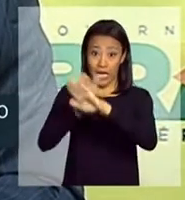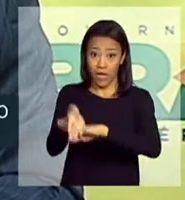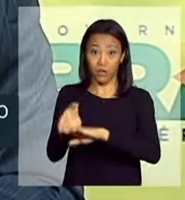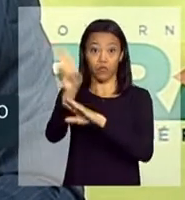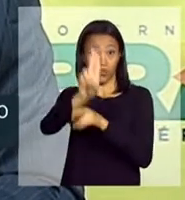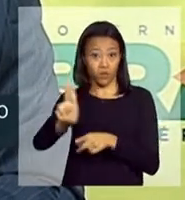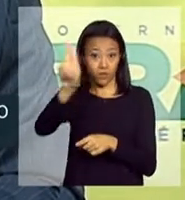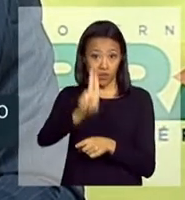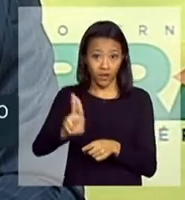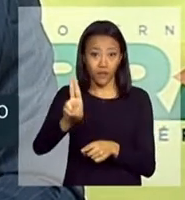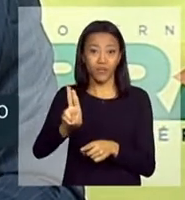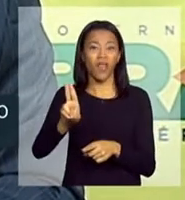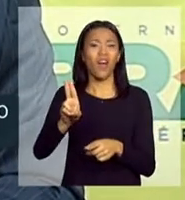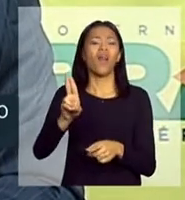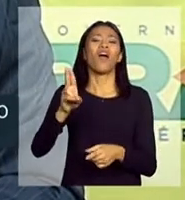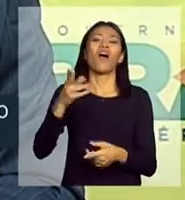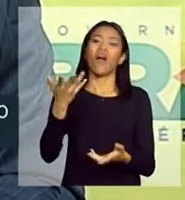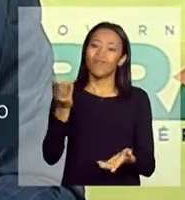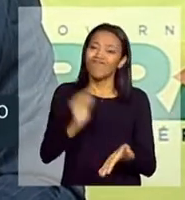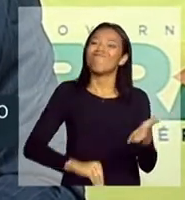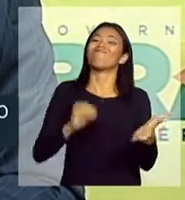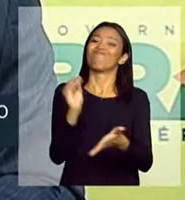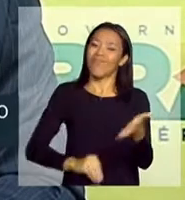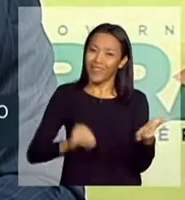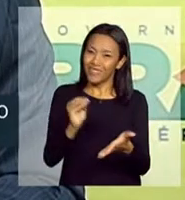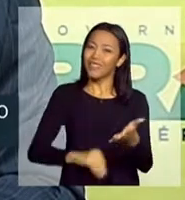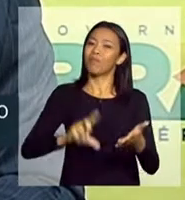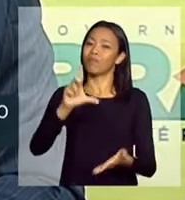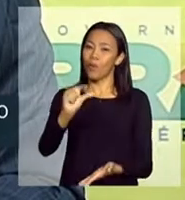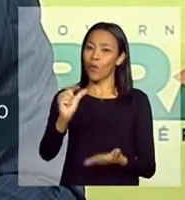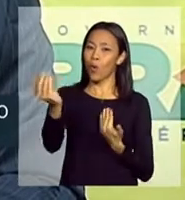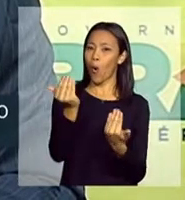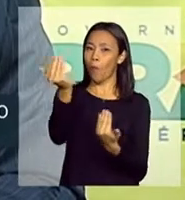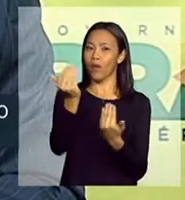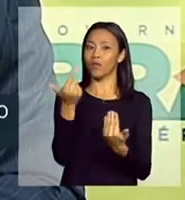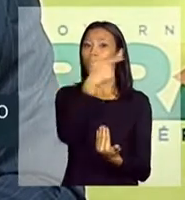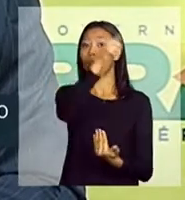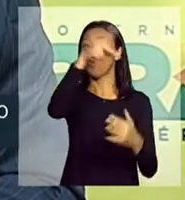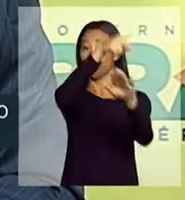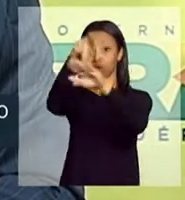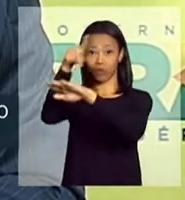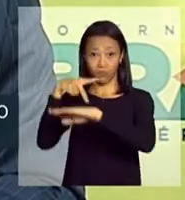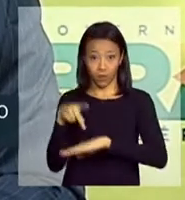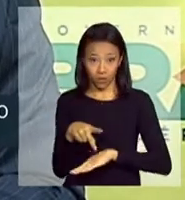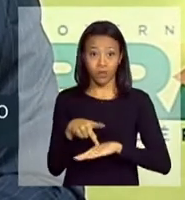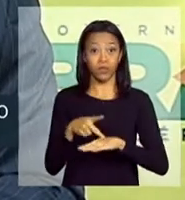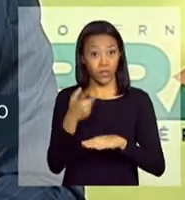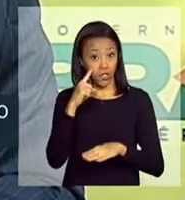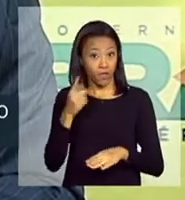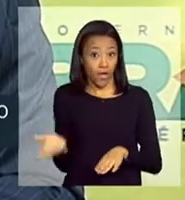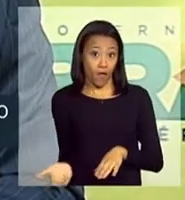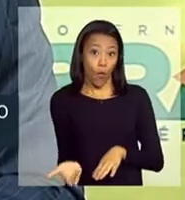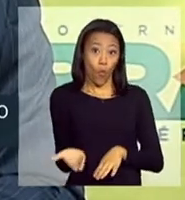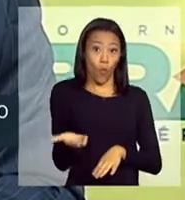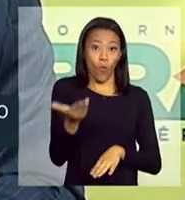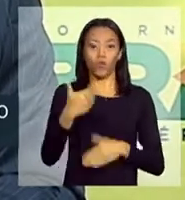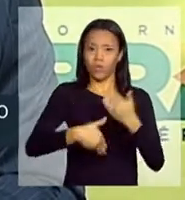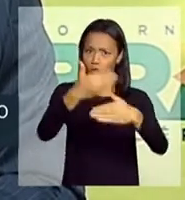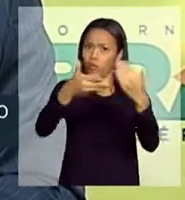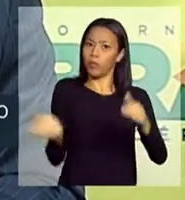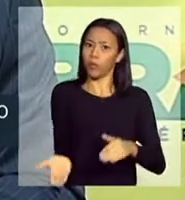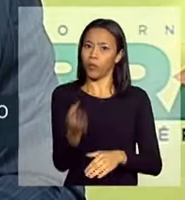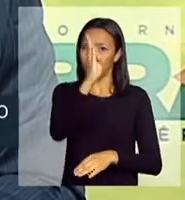é ainda baixo quando a gente compara com o país da o CD e apesar da velocidade do crescimento que o pai está tendo